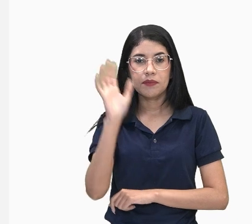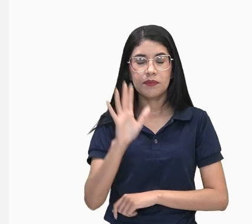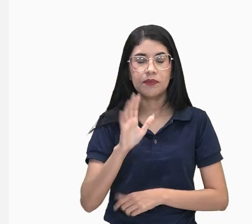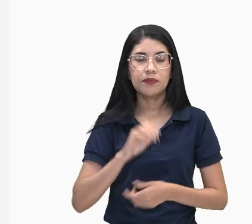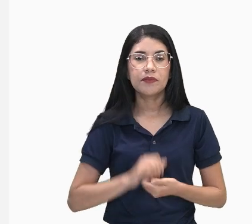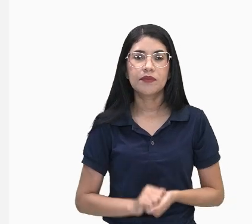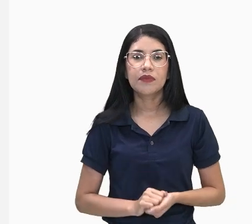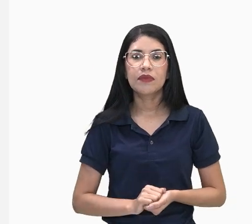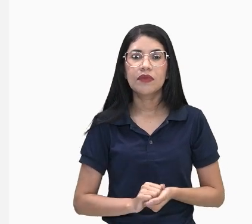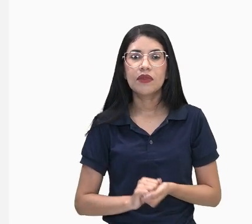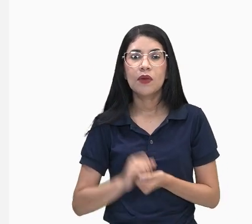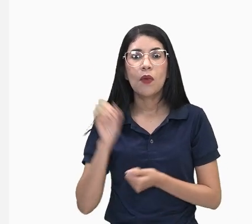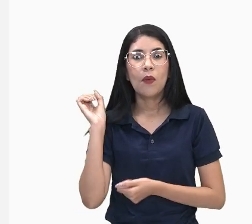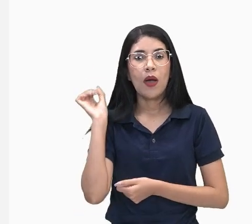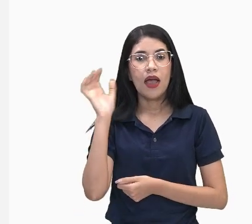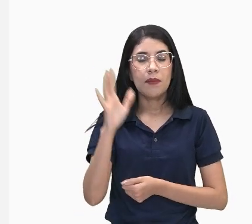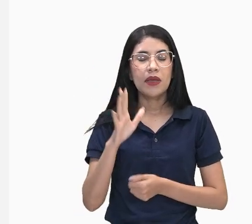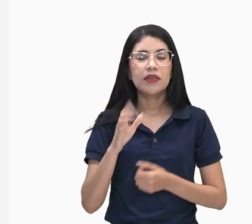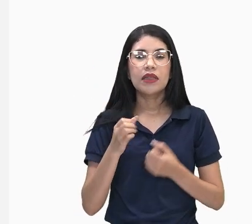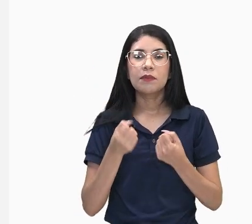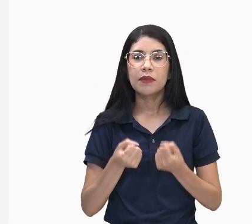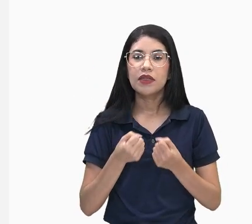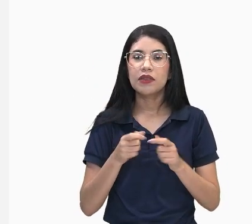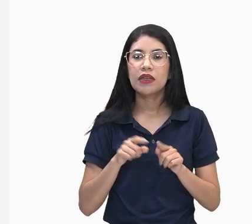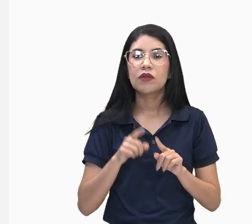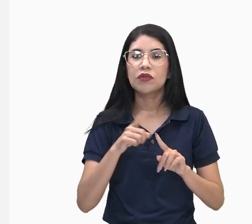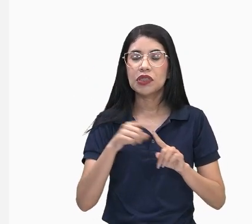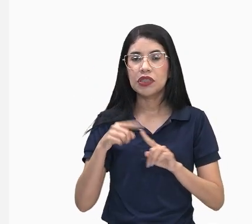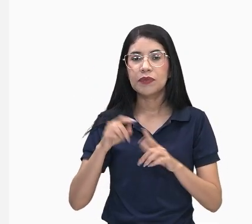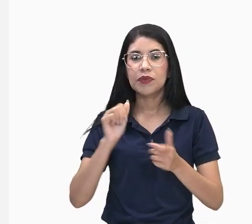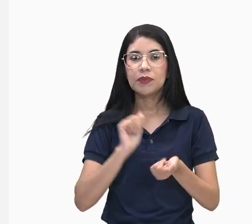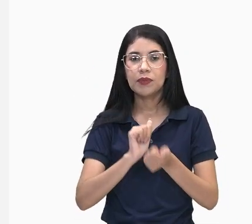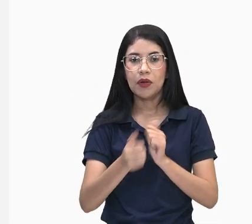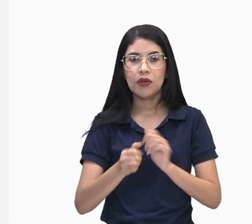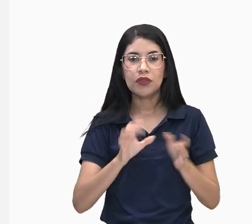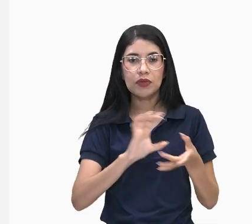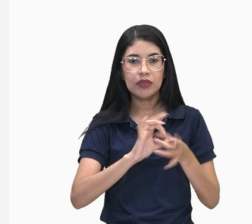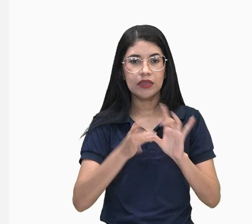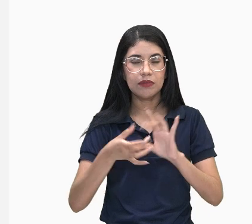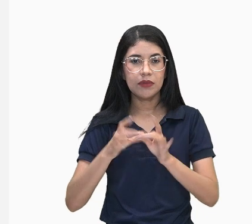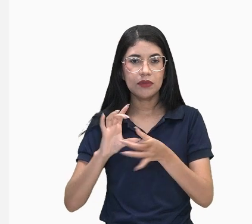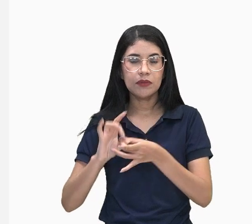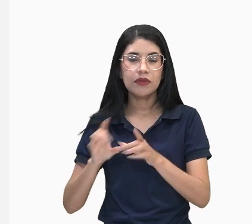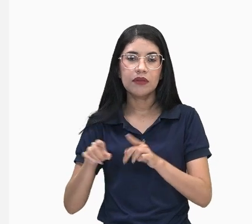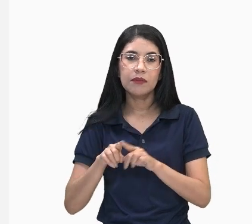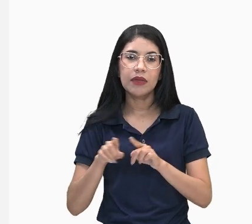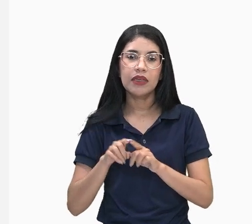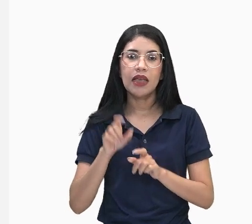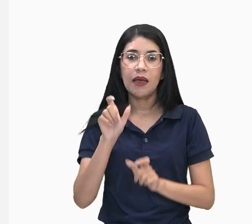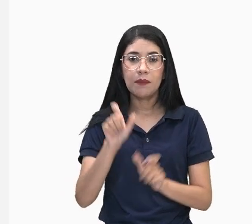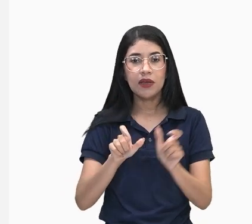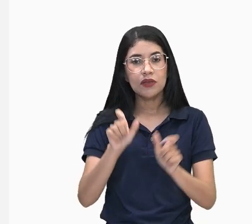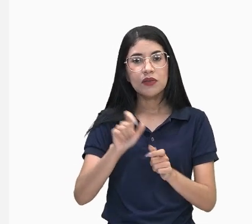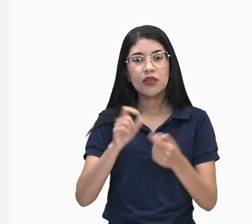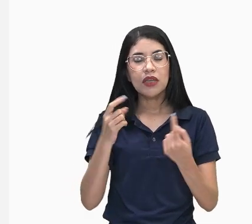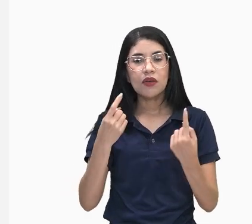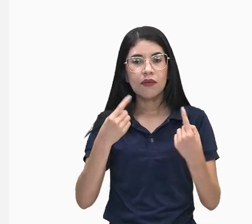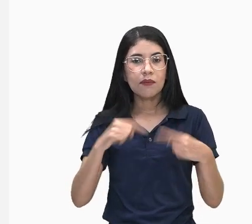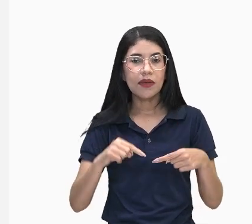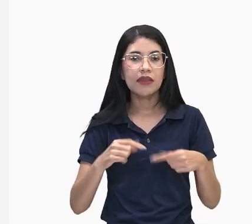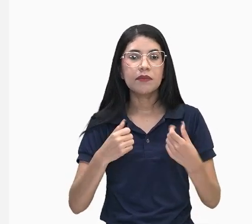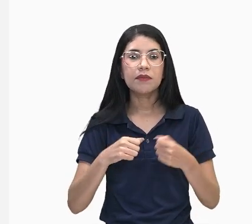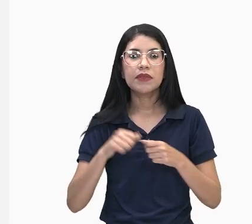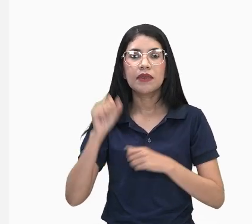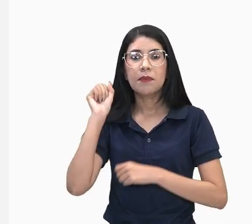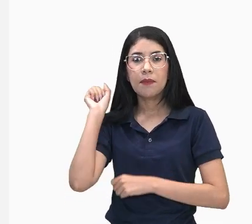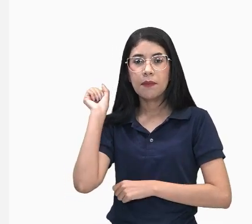O arremesso de peso, ele é uma modalidade esportiva olímpica, tá bom? Os atletas que competem nessa prova, eles devem